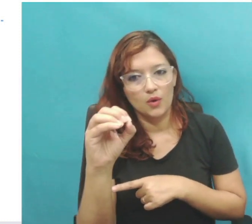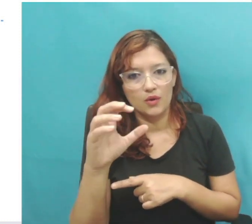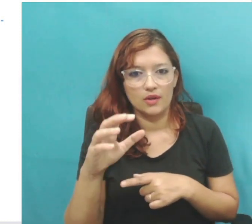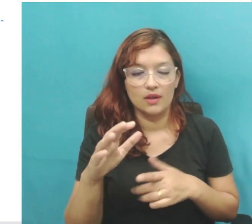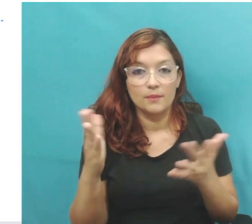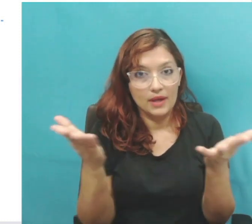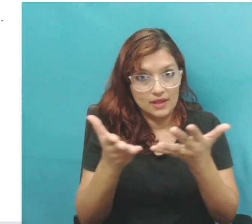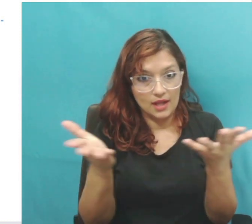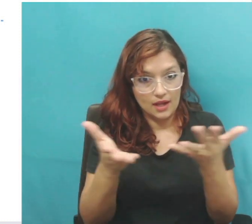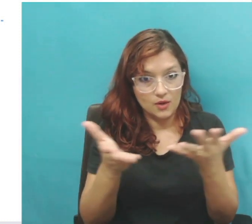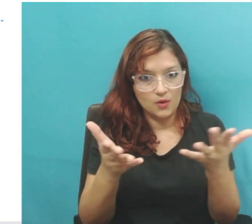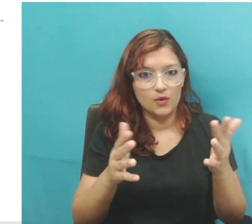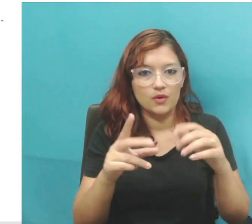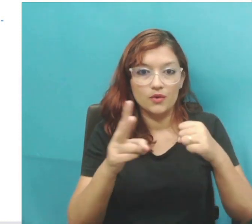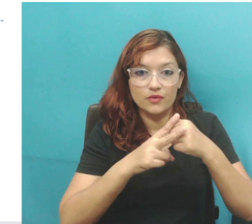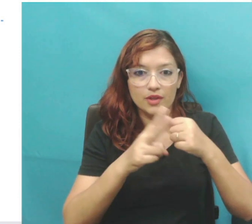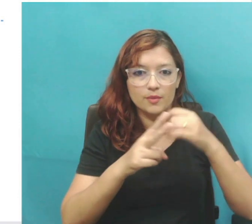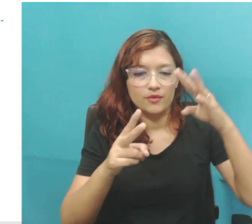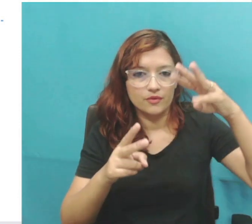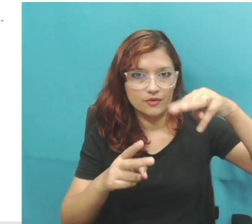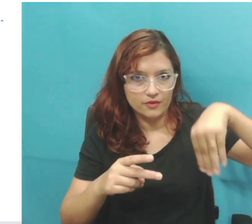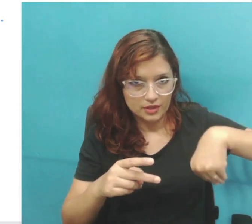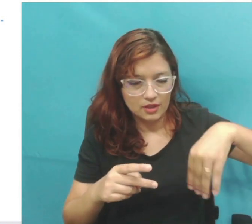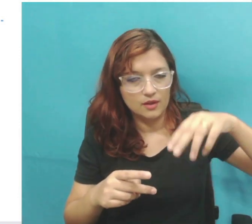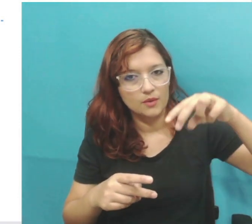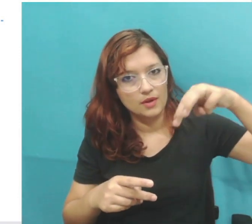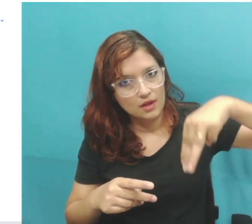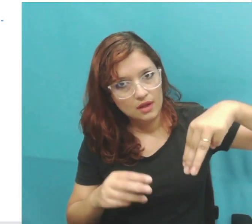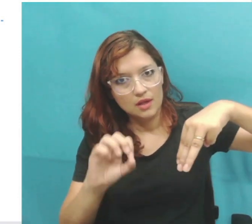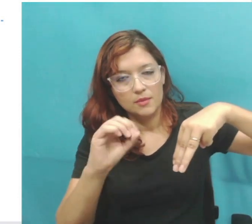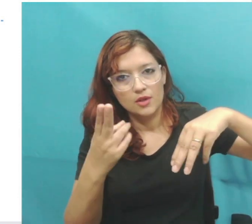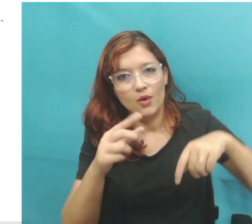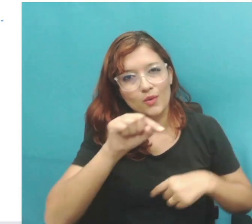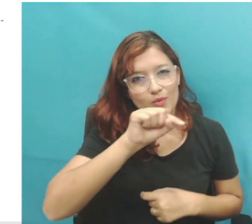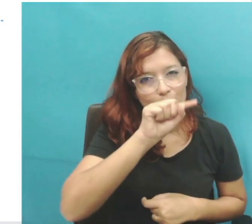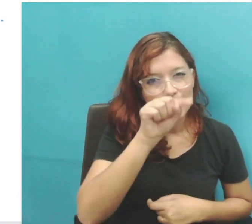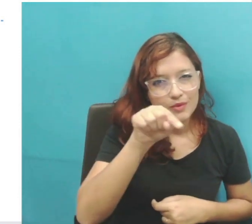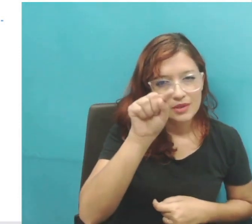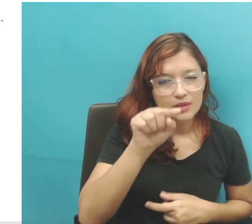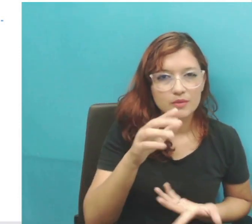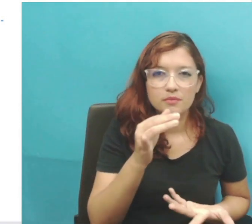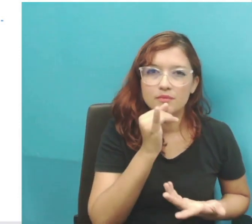eu usei lá o lo. Agora o verbo terminou em M.